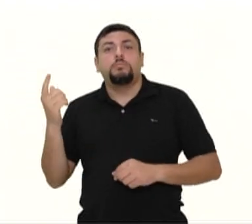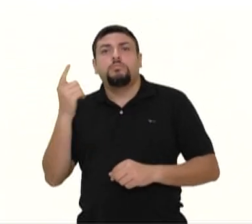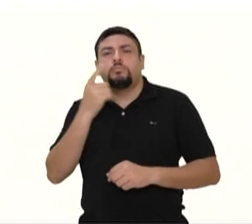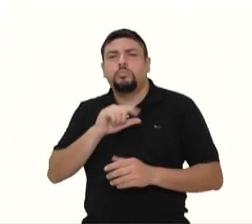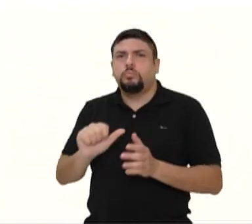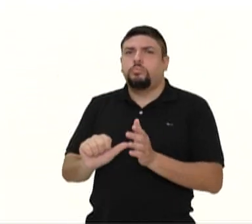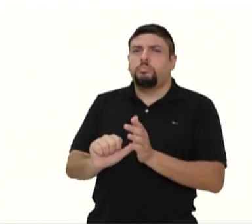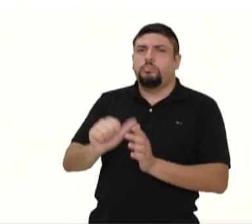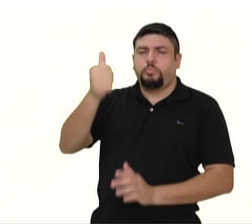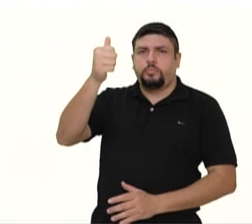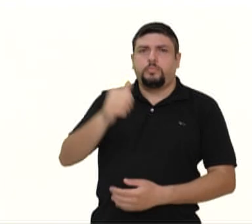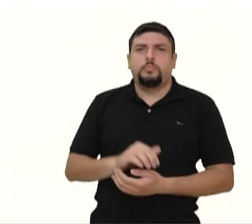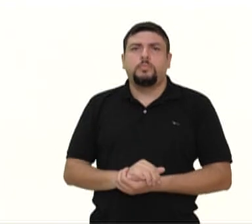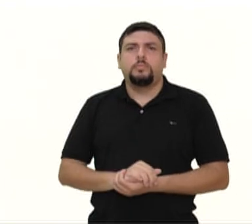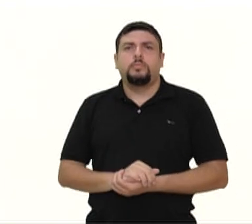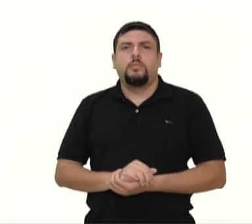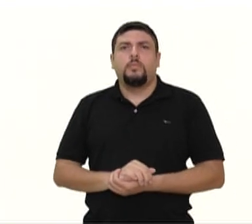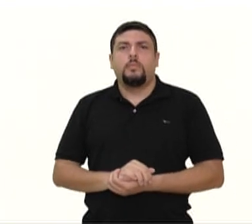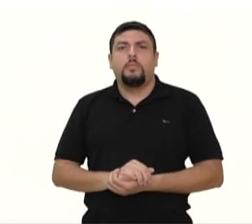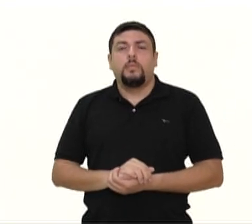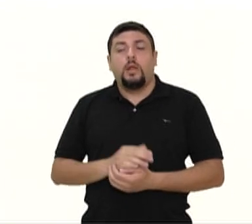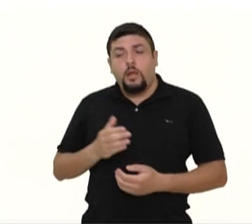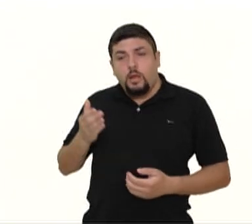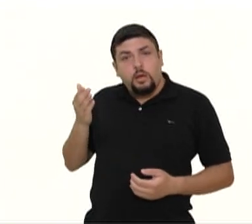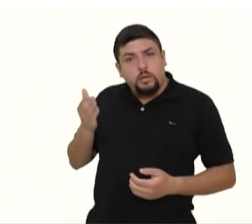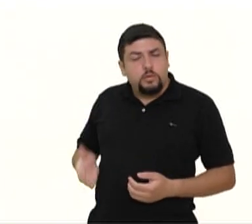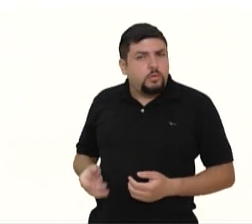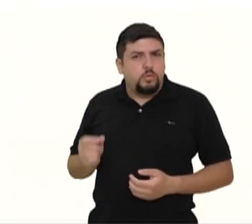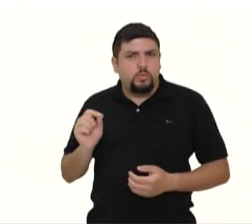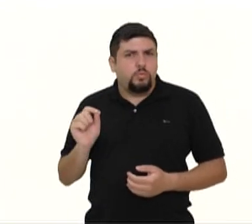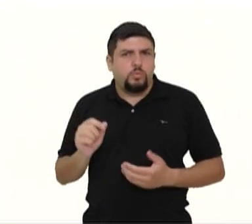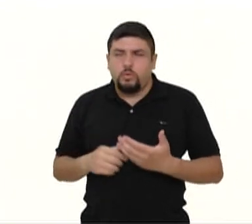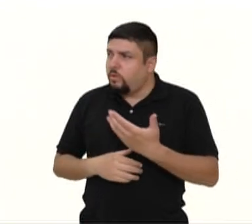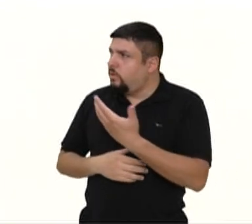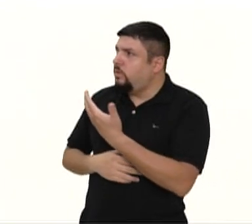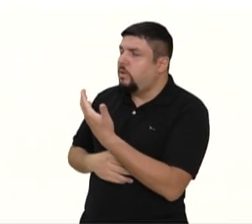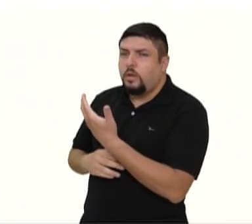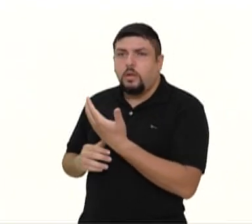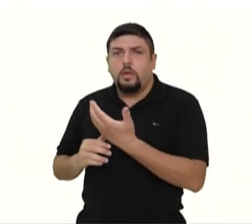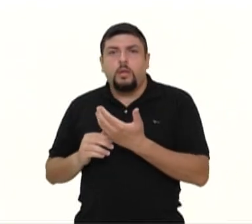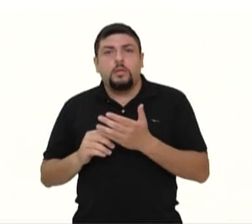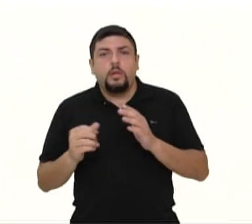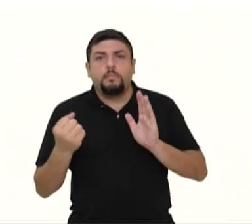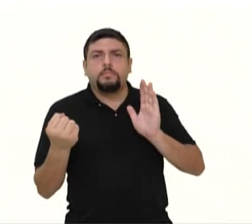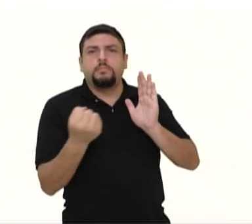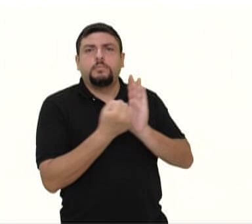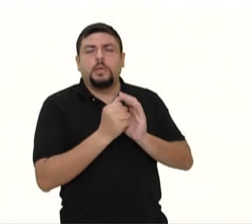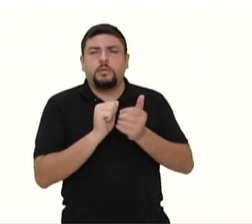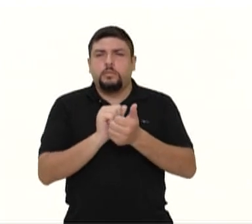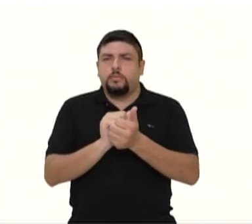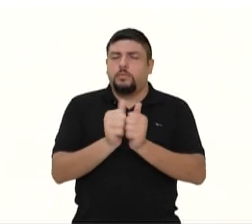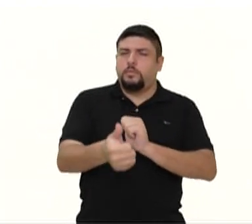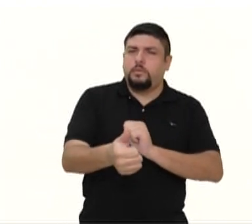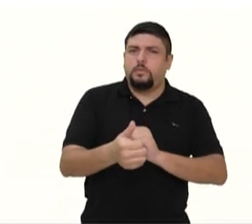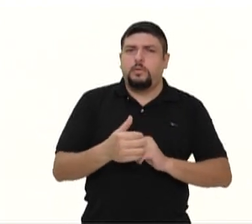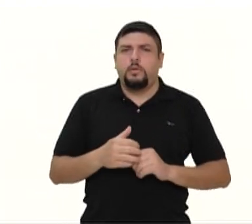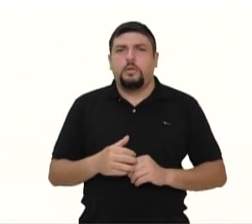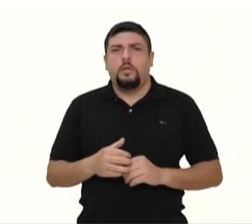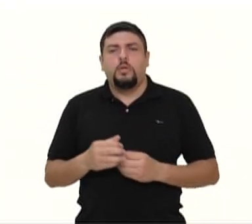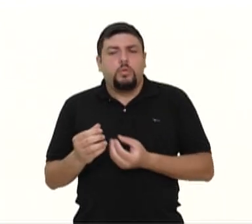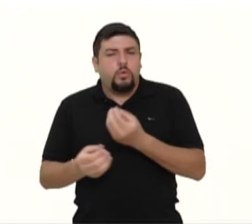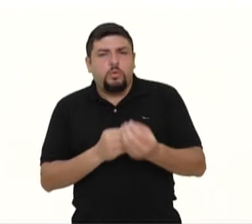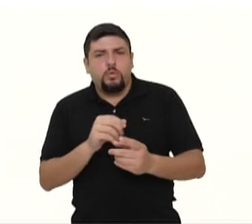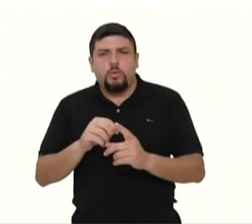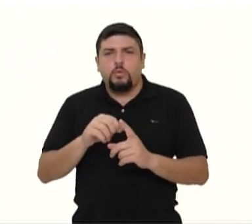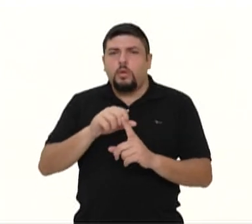mundial. Isto marca o aspecto esportivo daquilo que vamos estudar, como cultura e sociedade. Um pouquinho depois na aula vamos tratar também, como você